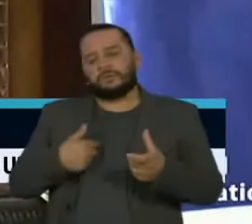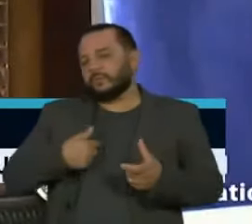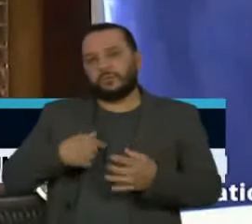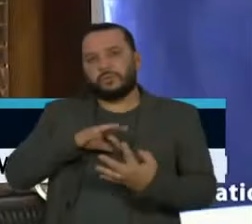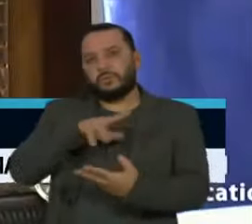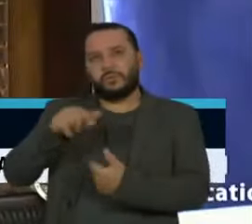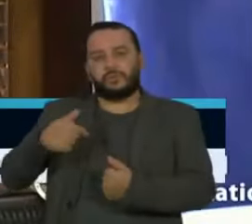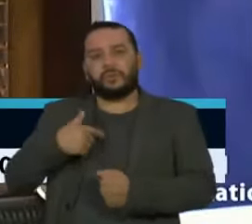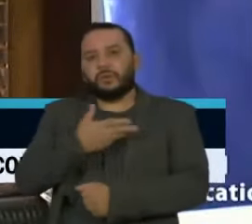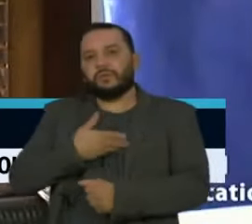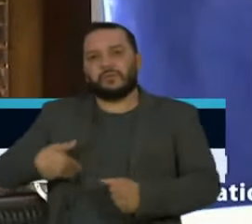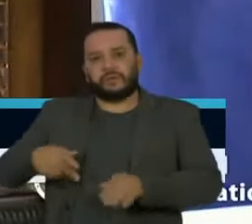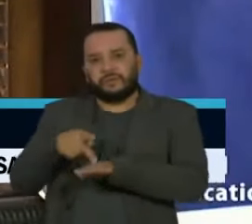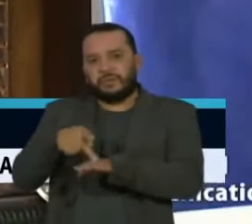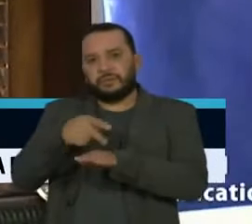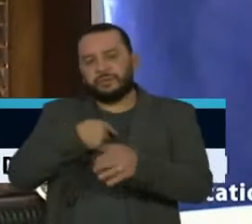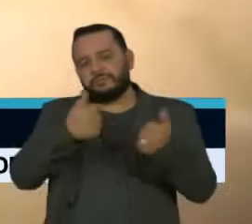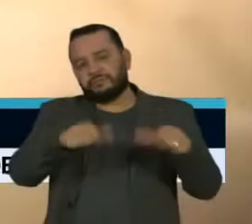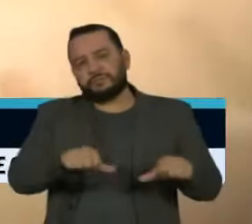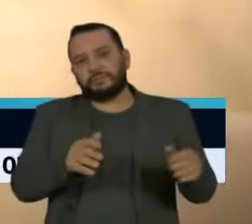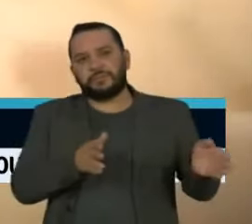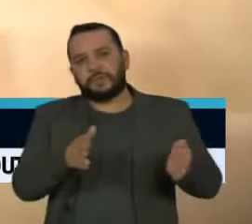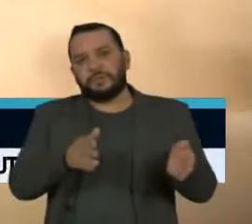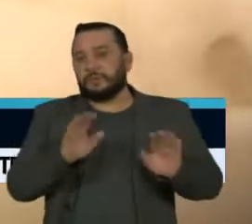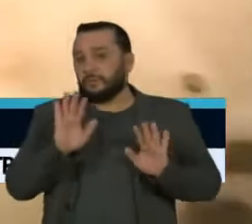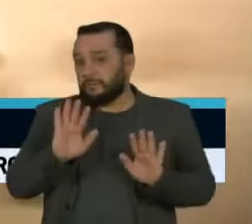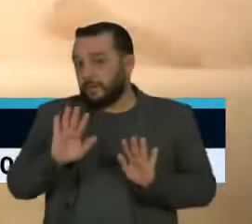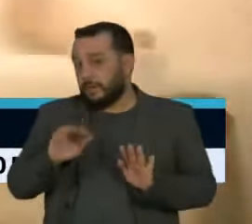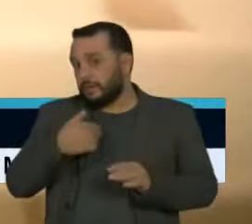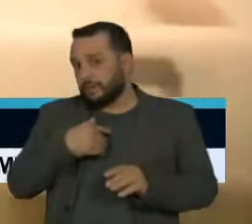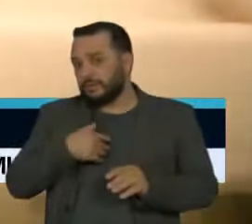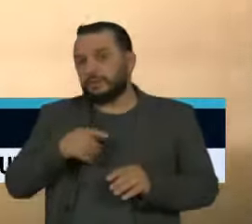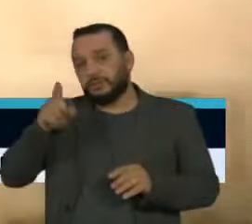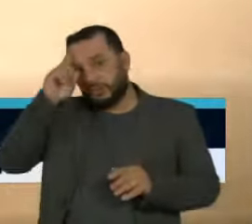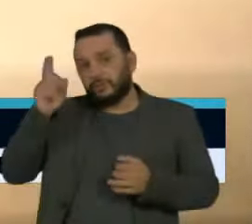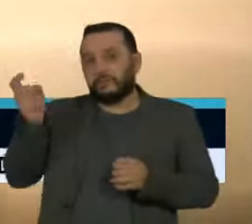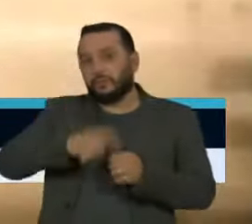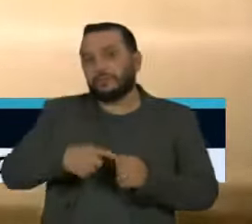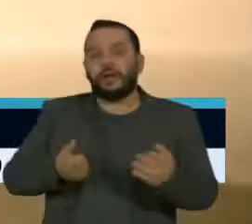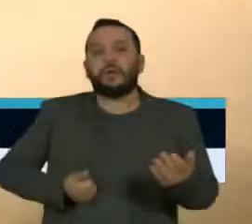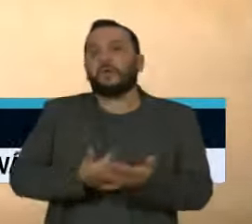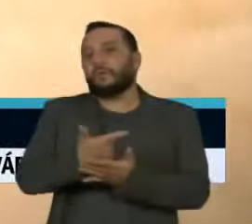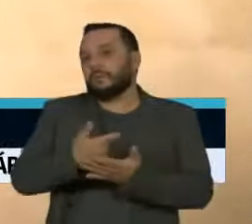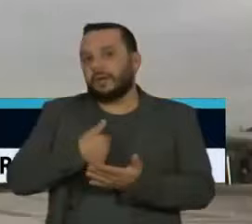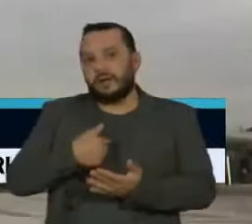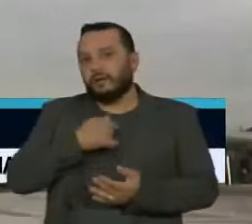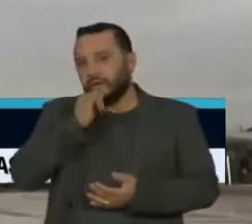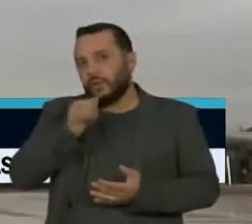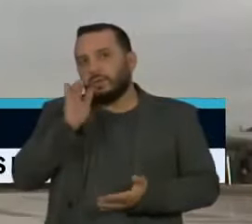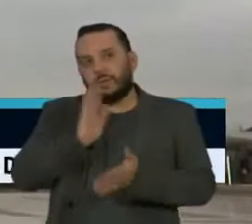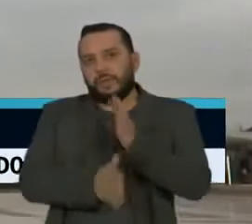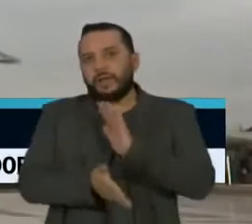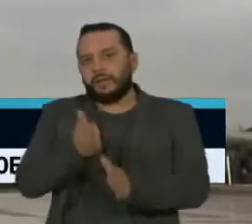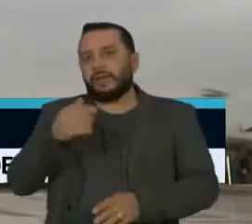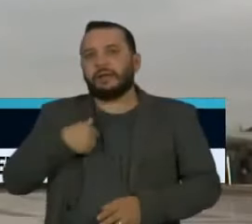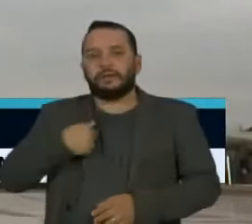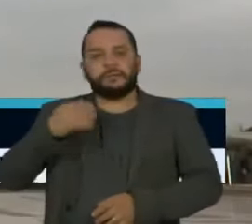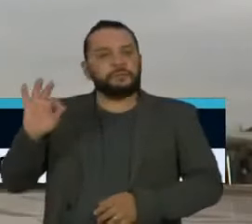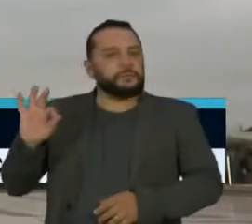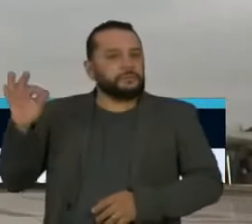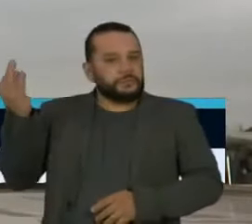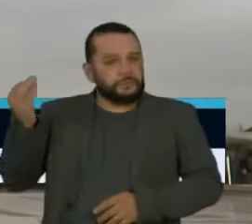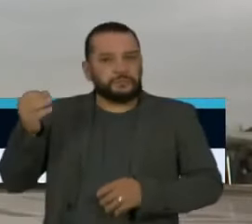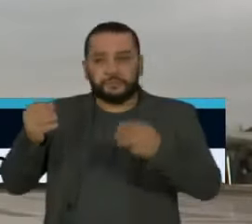filipino afirmou que a suspensão é temporária, mas não informou o prazo para o término da restrição. A França registrou